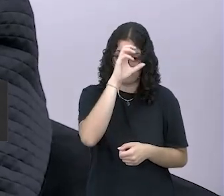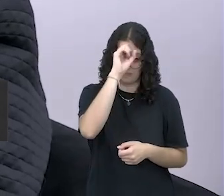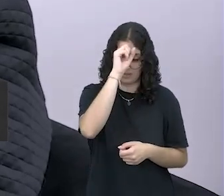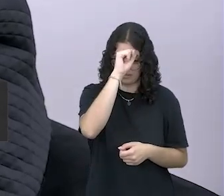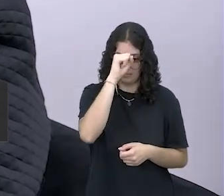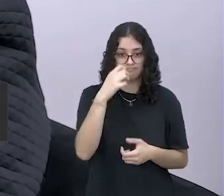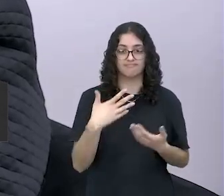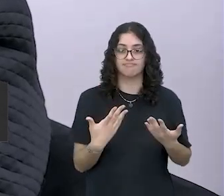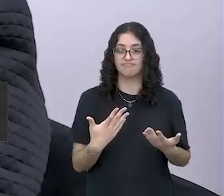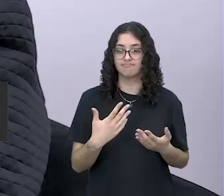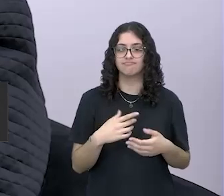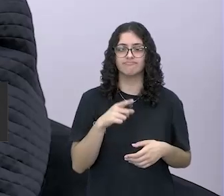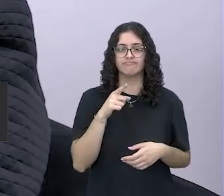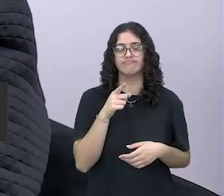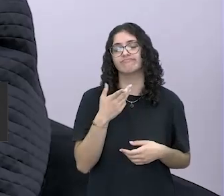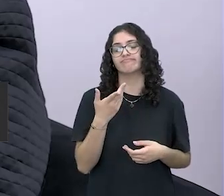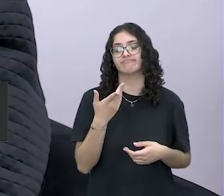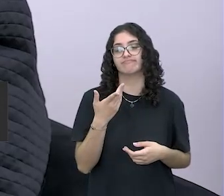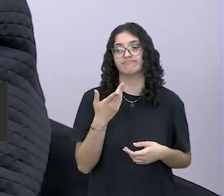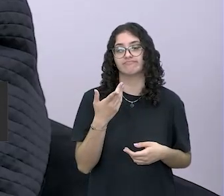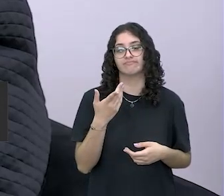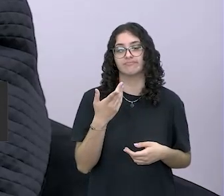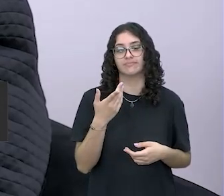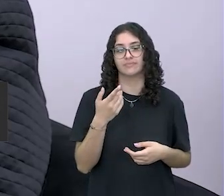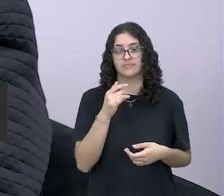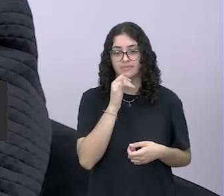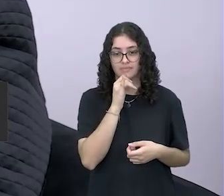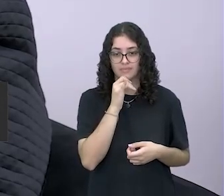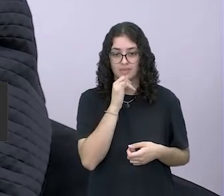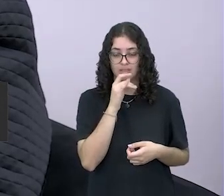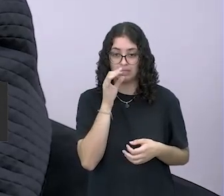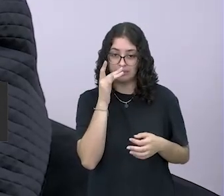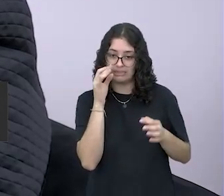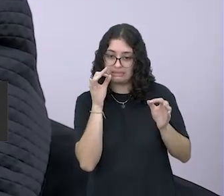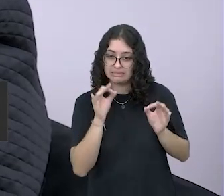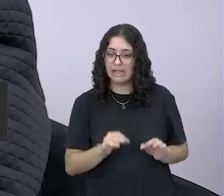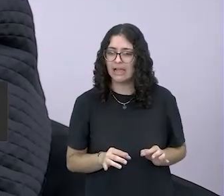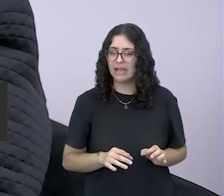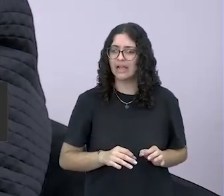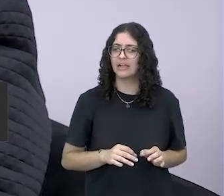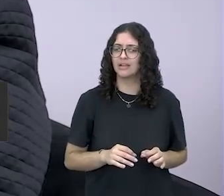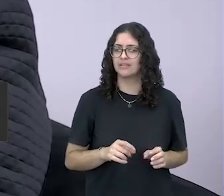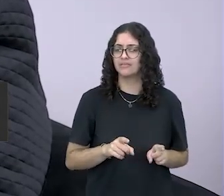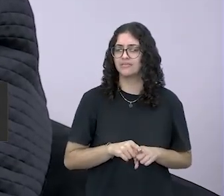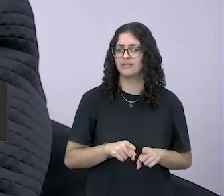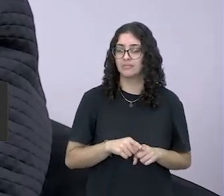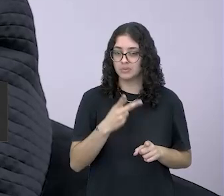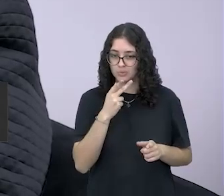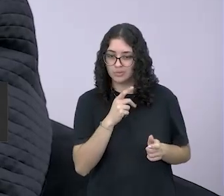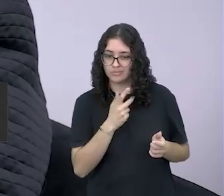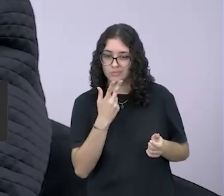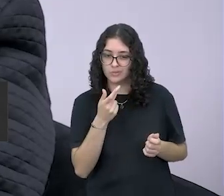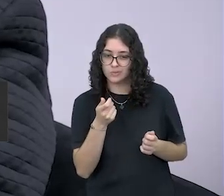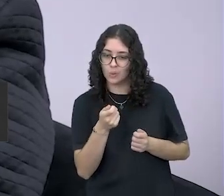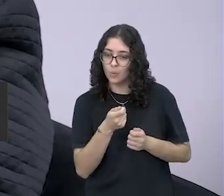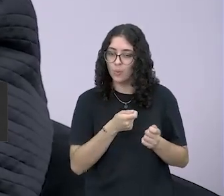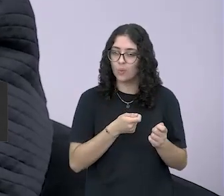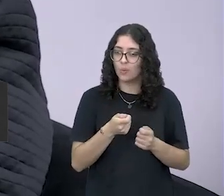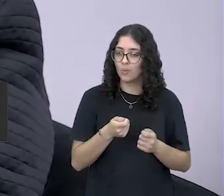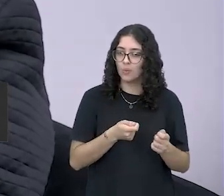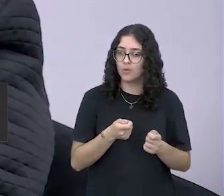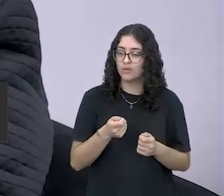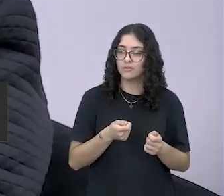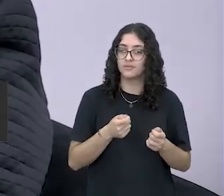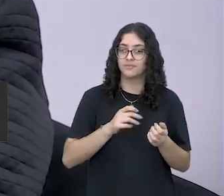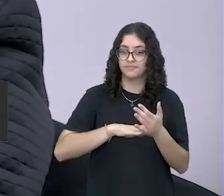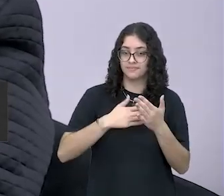aprendizagem, você, quando traz o concreto, quando você manuseia, eu gosto muito